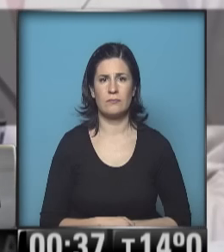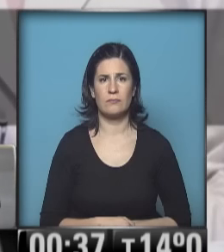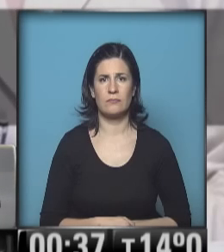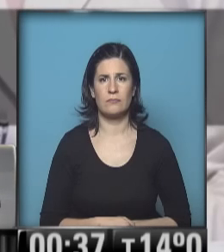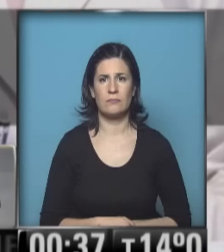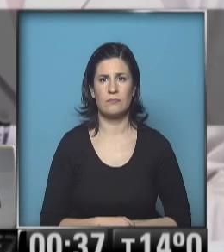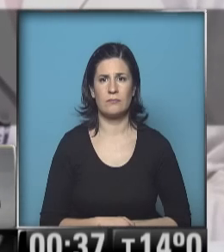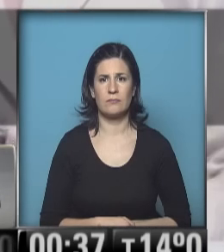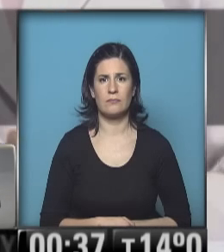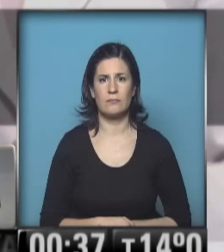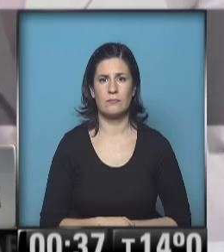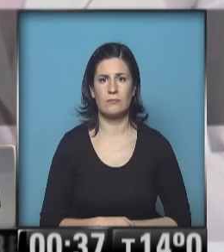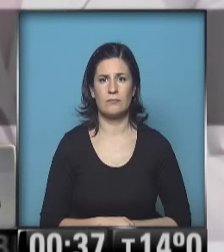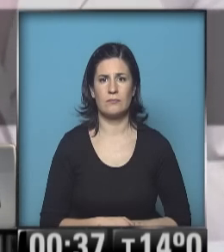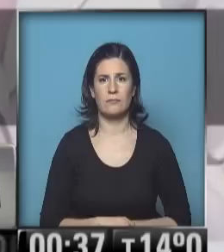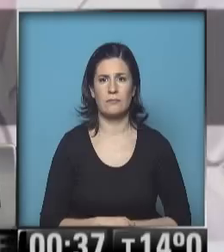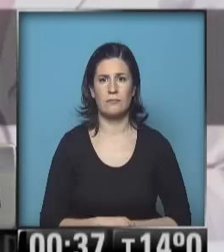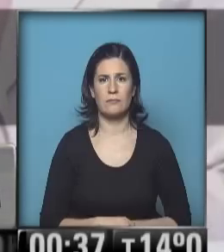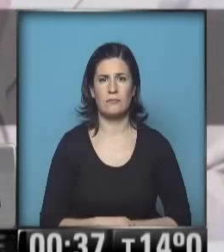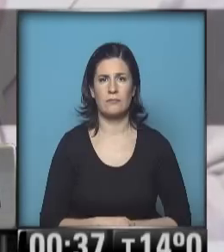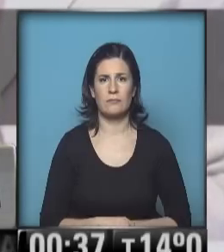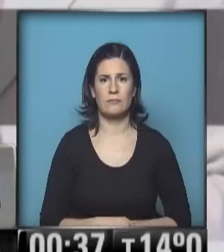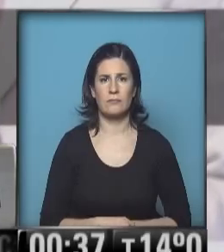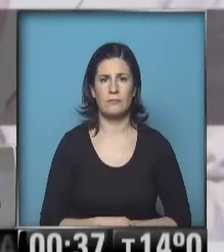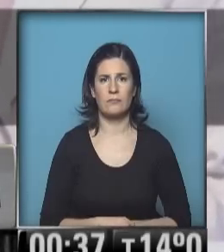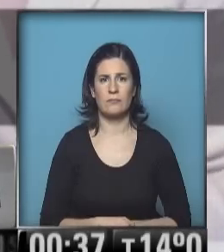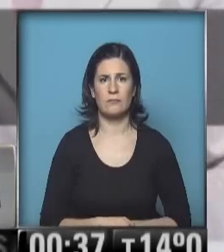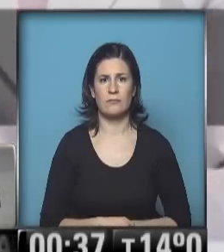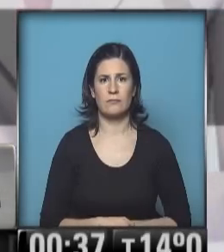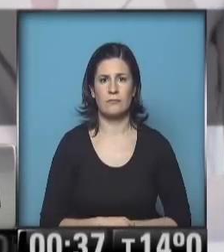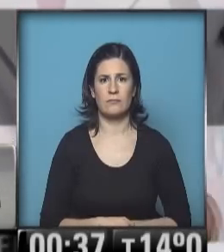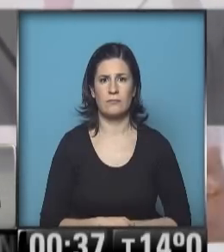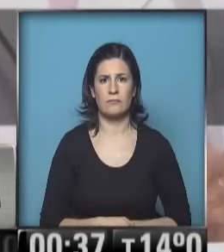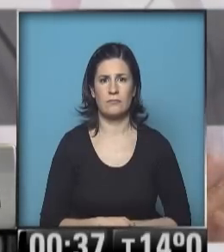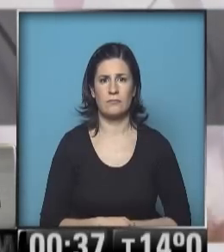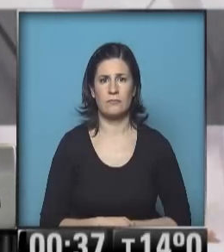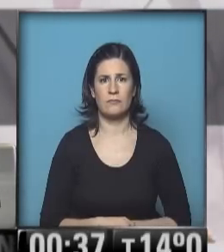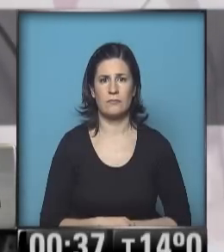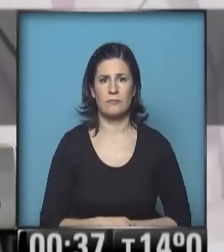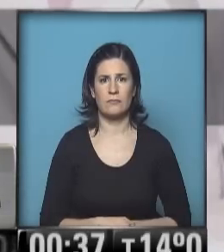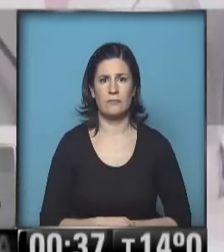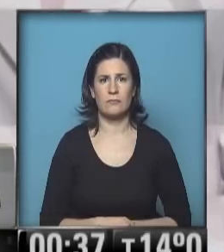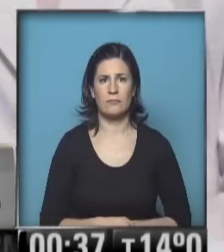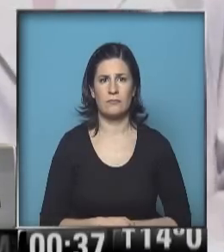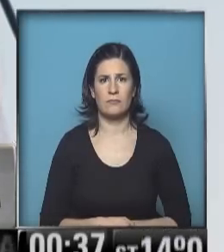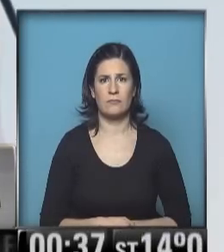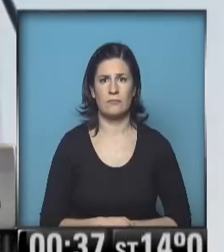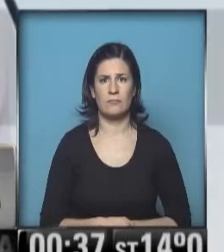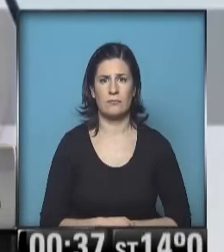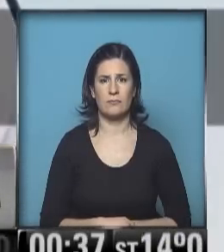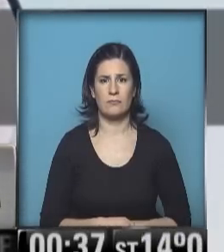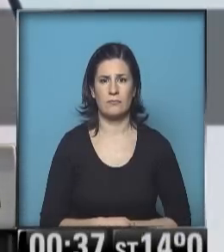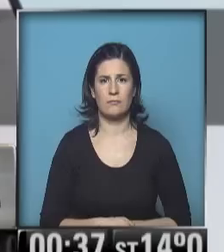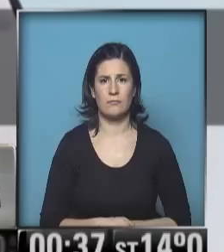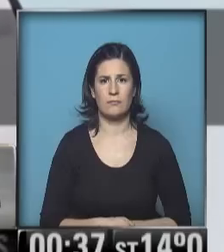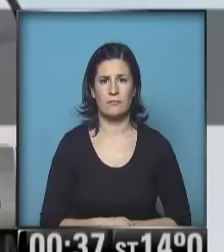outras promessas. Todas essas suas promessas dão 140 bilhões. Da onde a senhora vai arranjar o dinheiro para cobri-las? Em